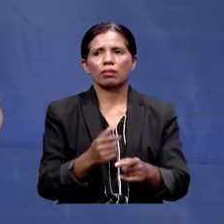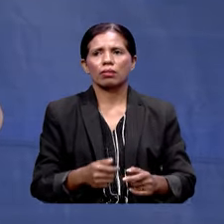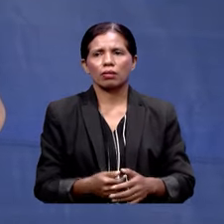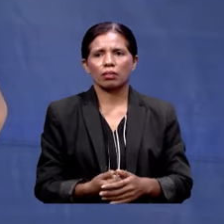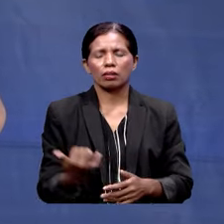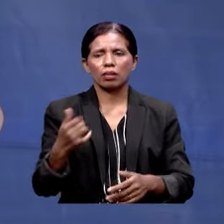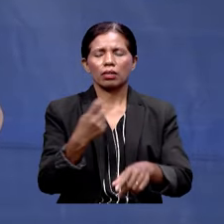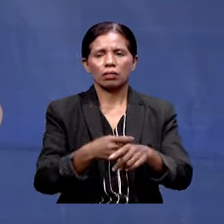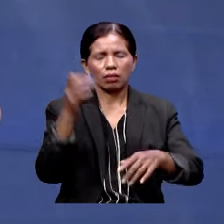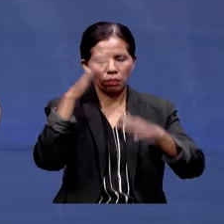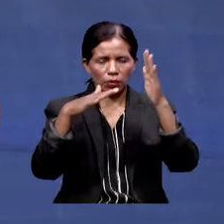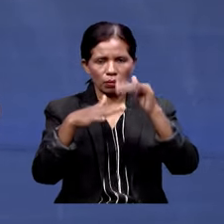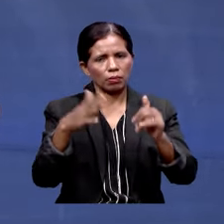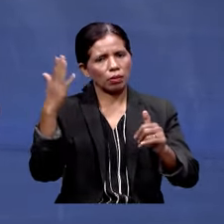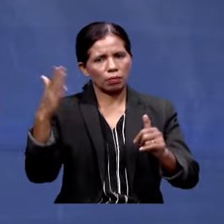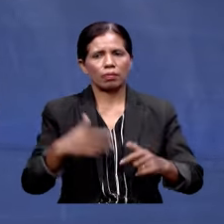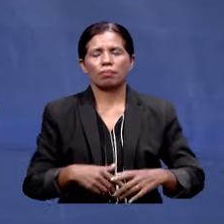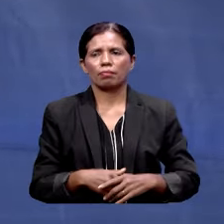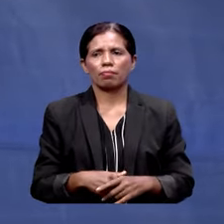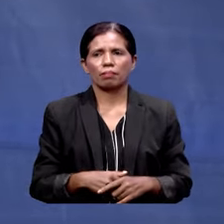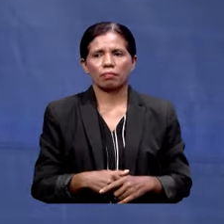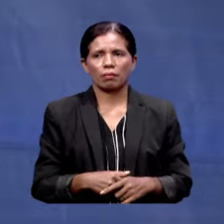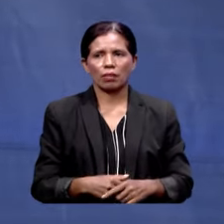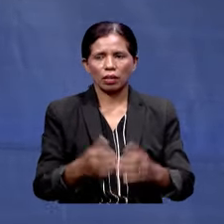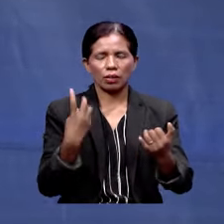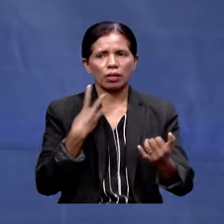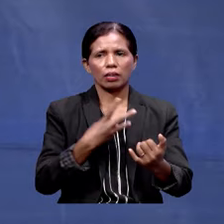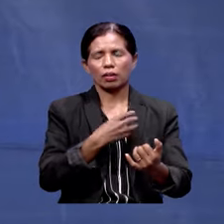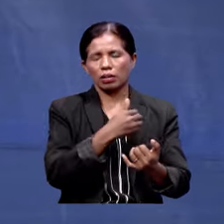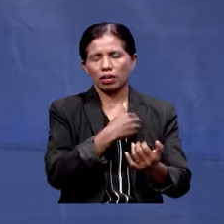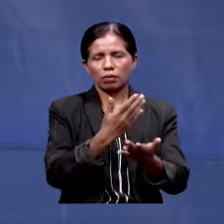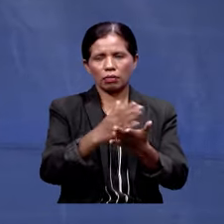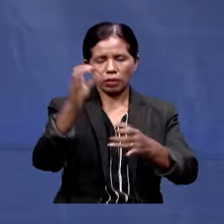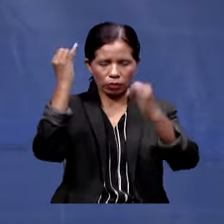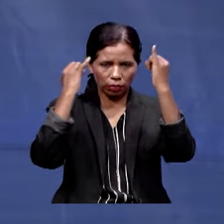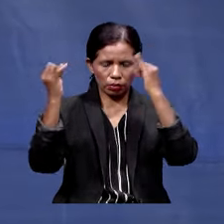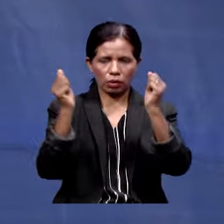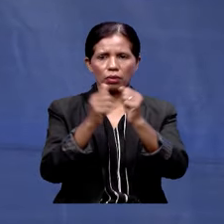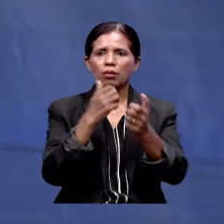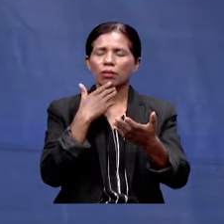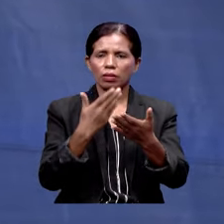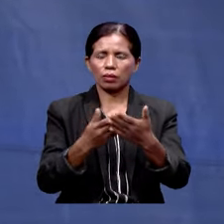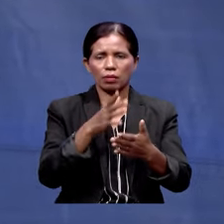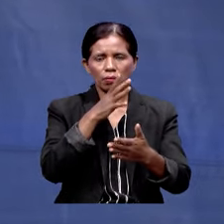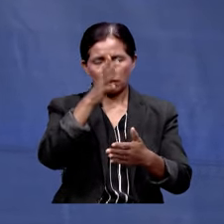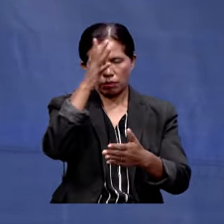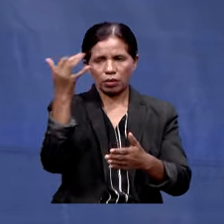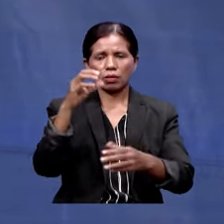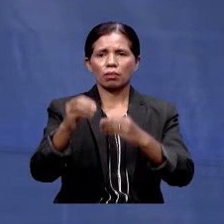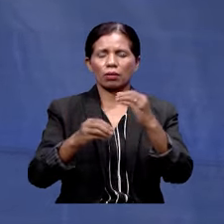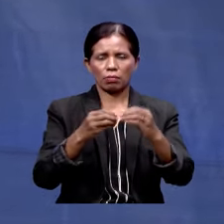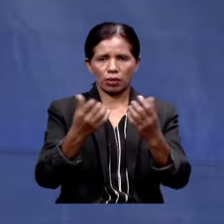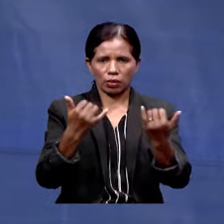Então, momento, esse é o problema do nia neba. Agora, esta se divulga informação né, de dia que vai na nama sira, sobre situação